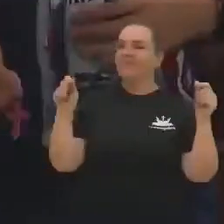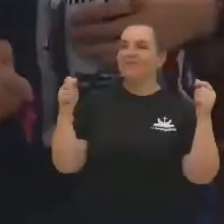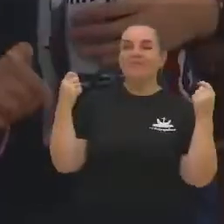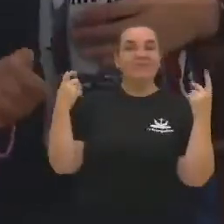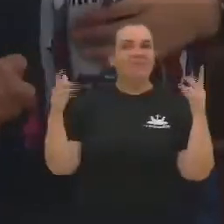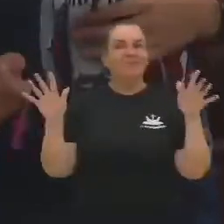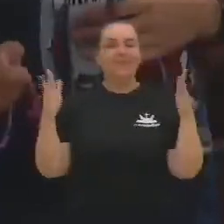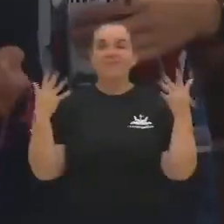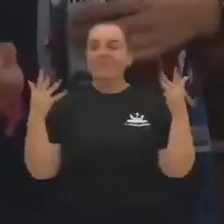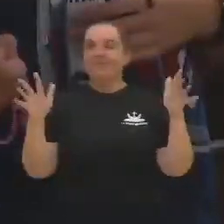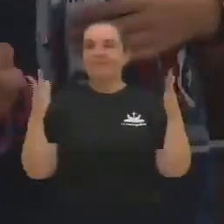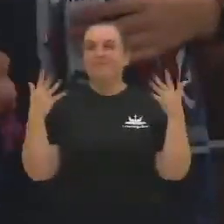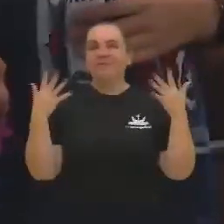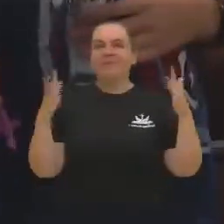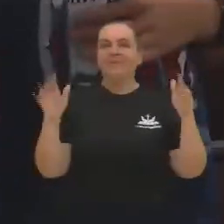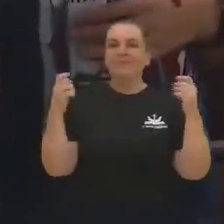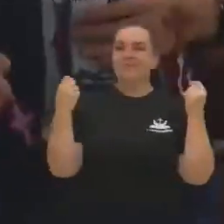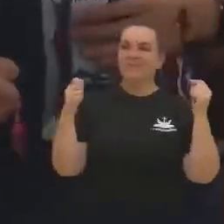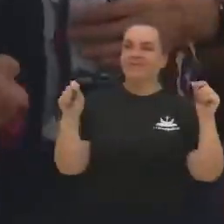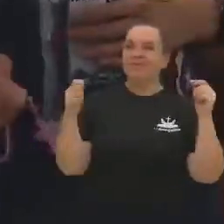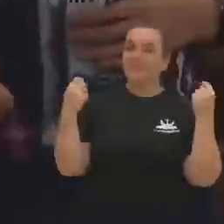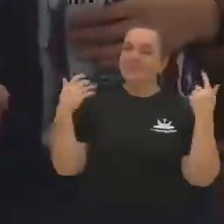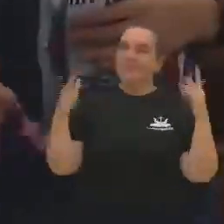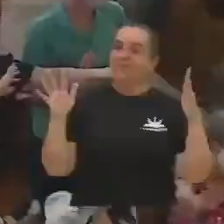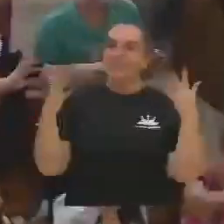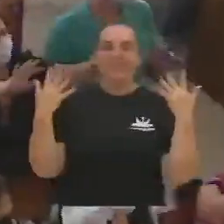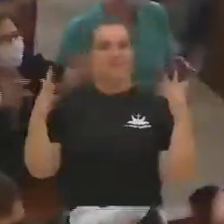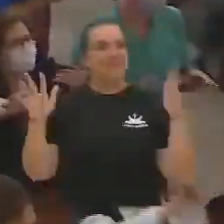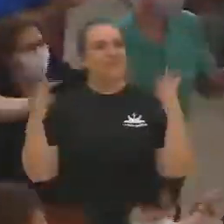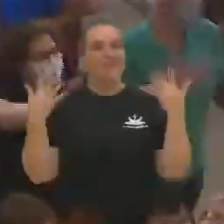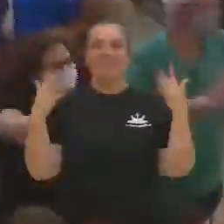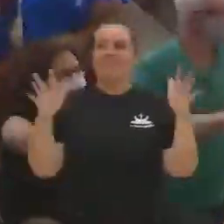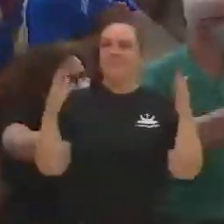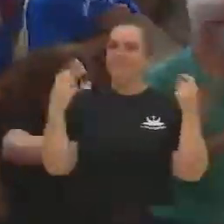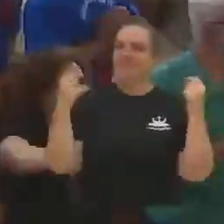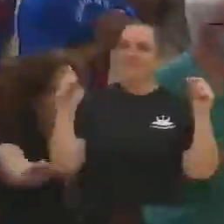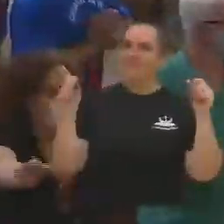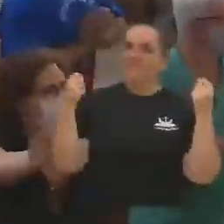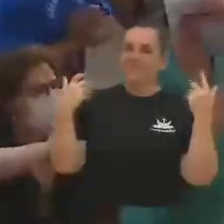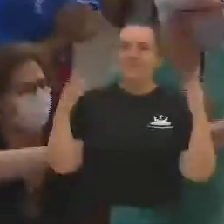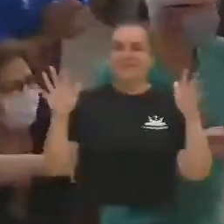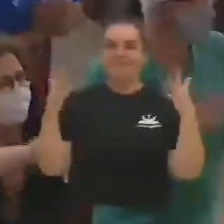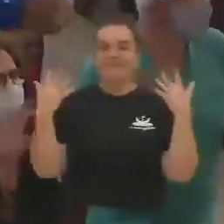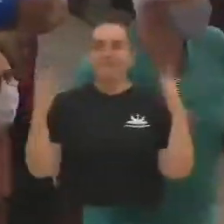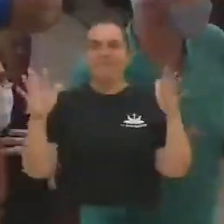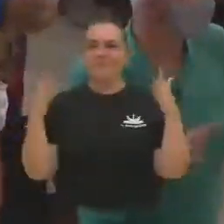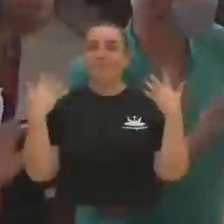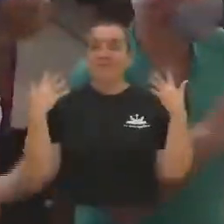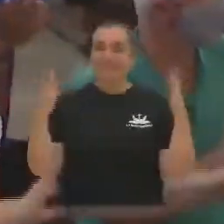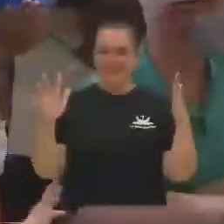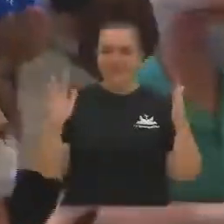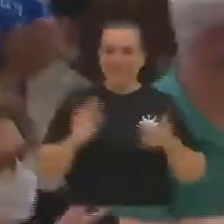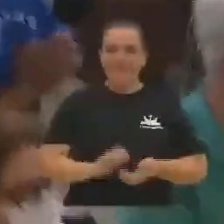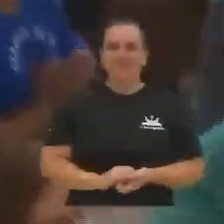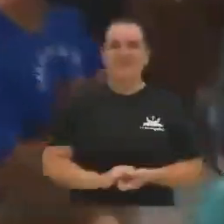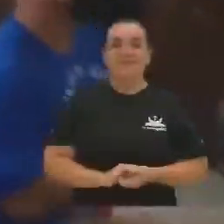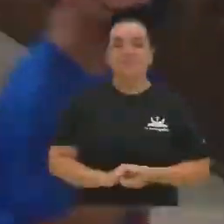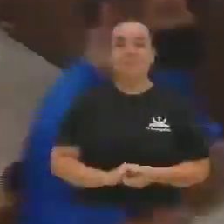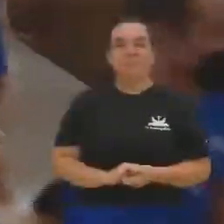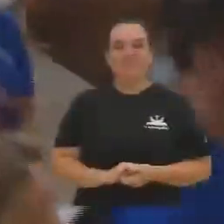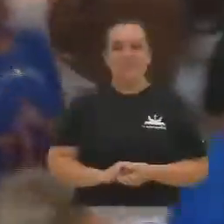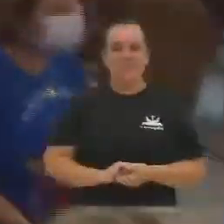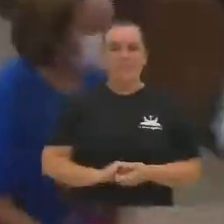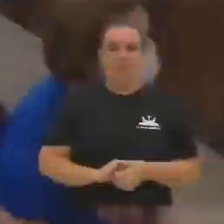aleluia, aleluia, aleluia, aleluia, aleluia, aleluia, aleluia, aleluia.